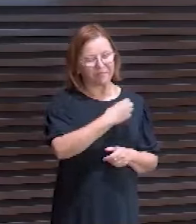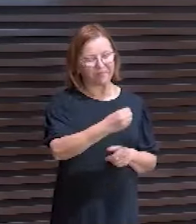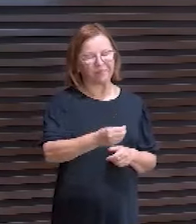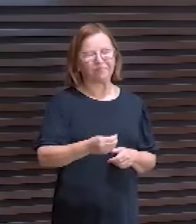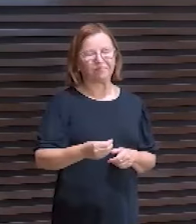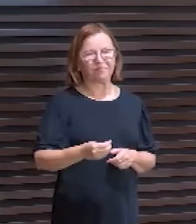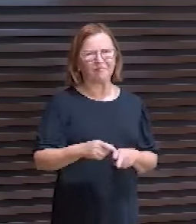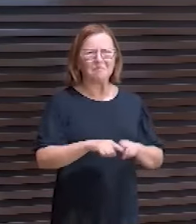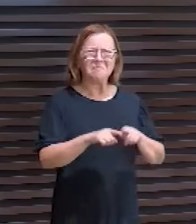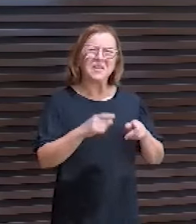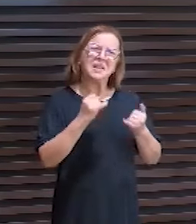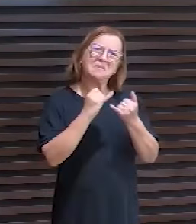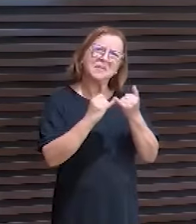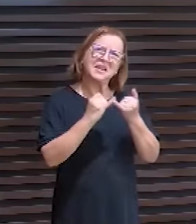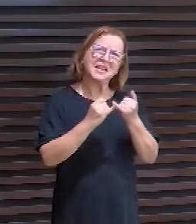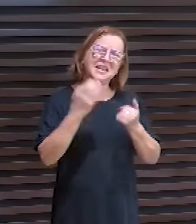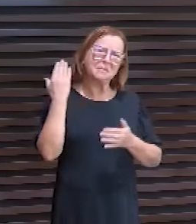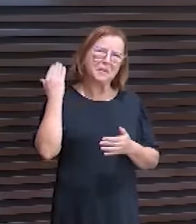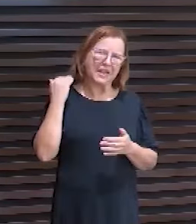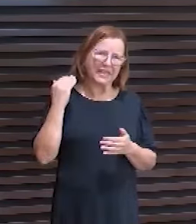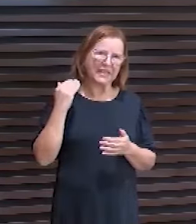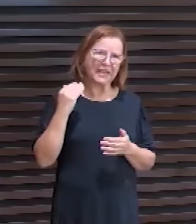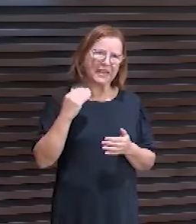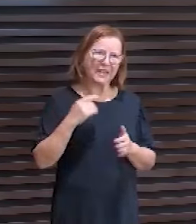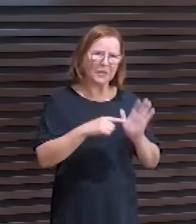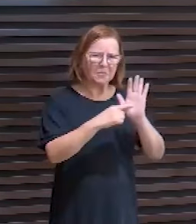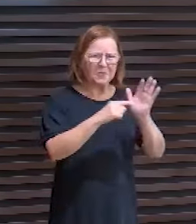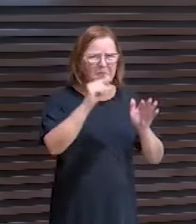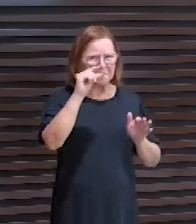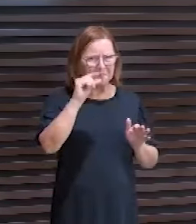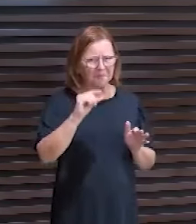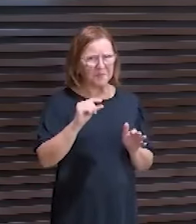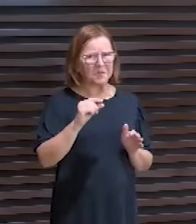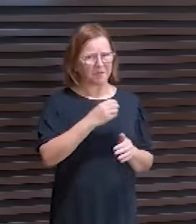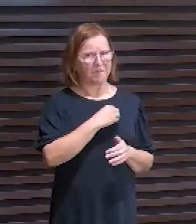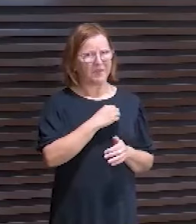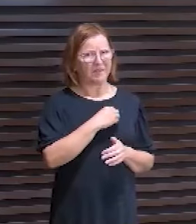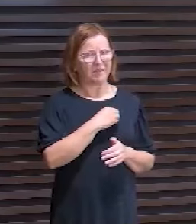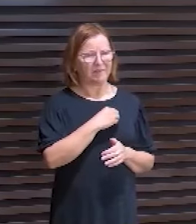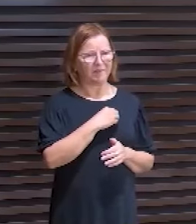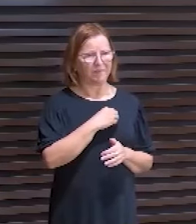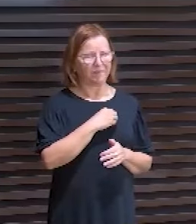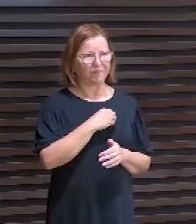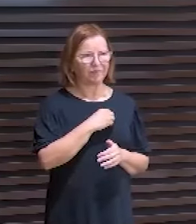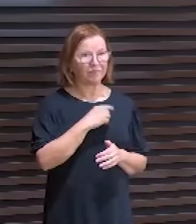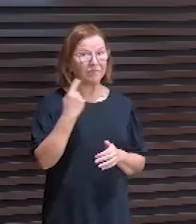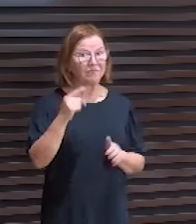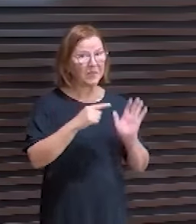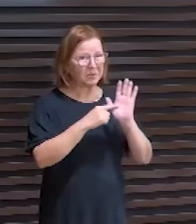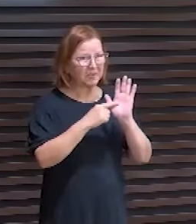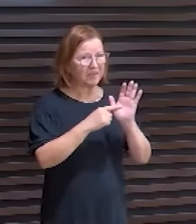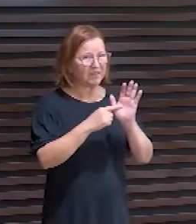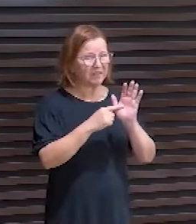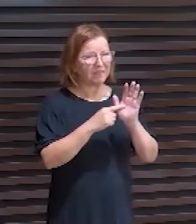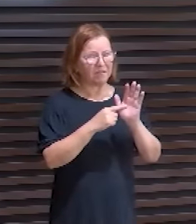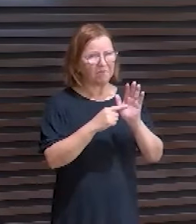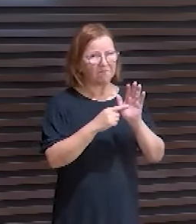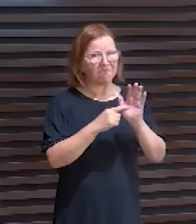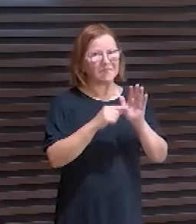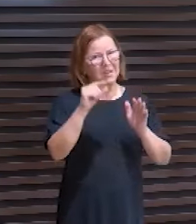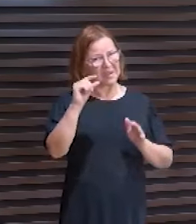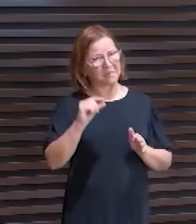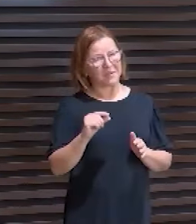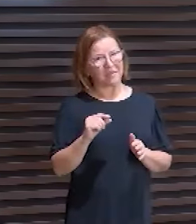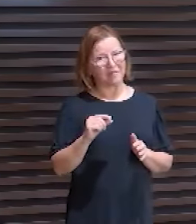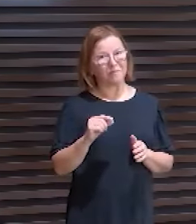manifestação era menos a sua manifestação era menos aparente ou seja o homem